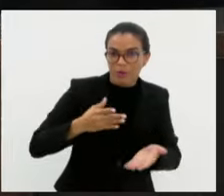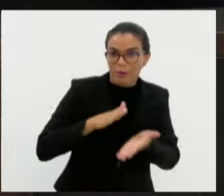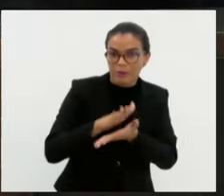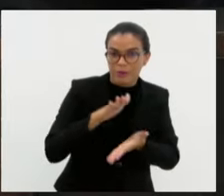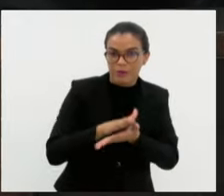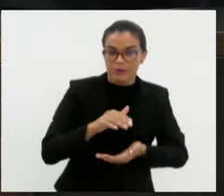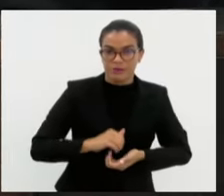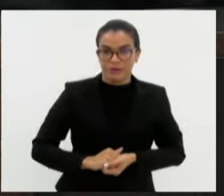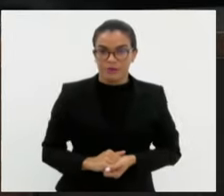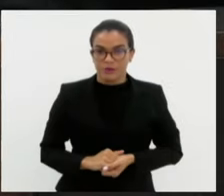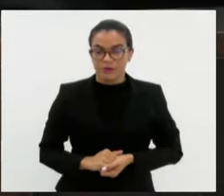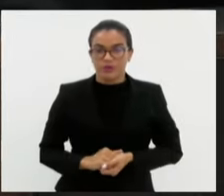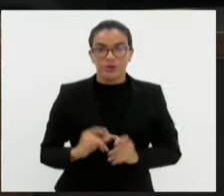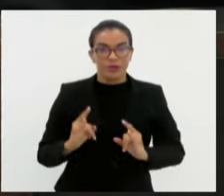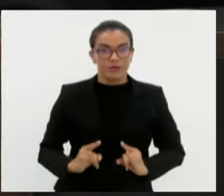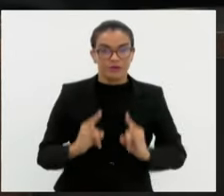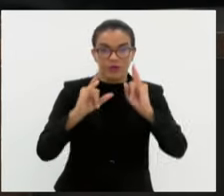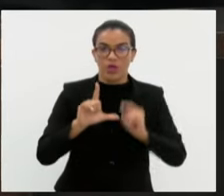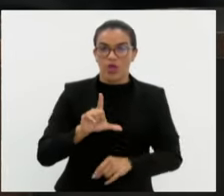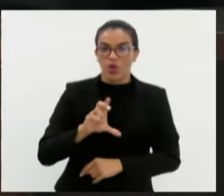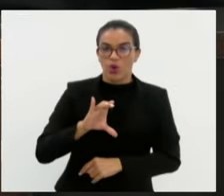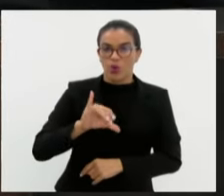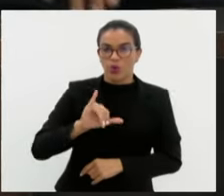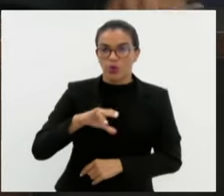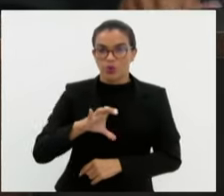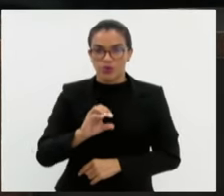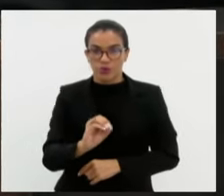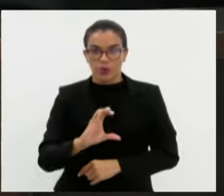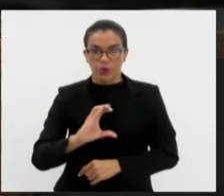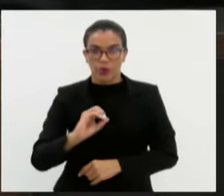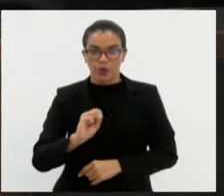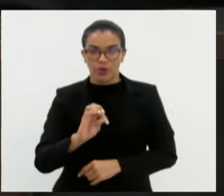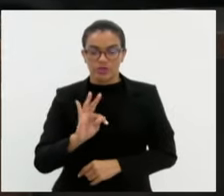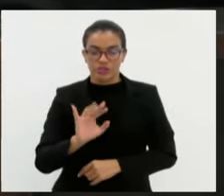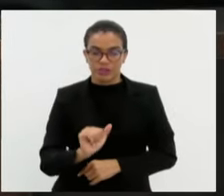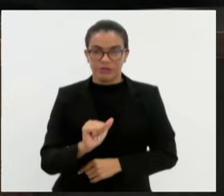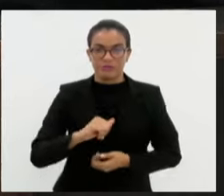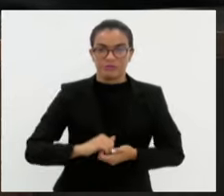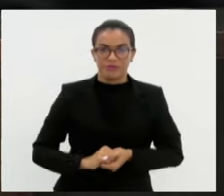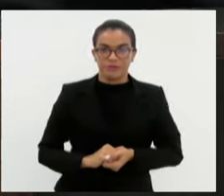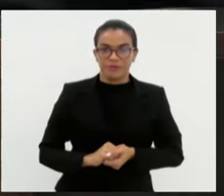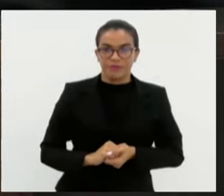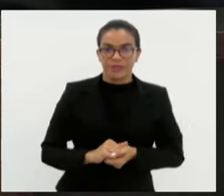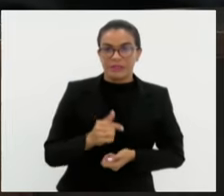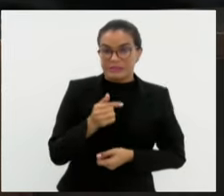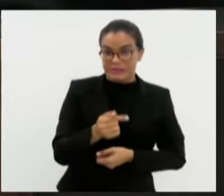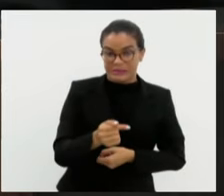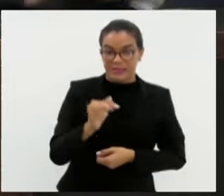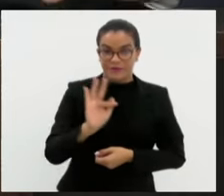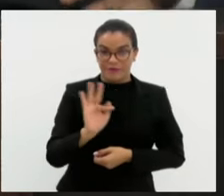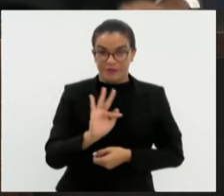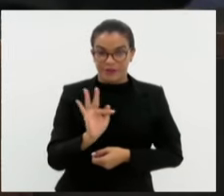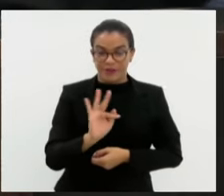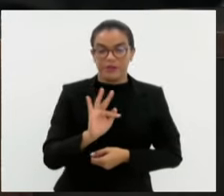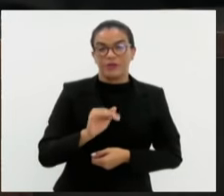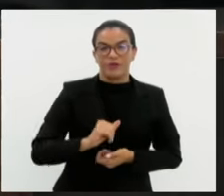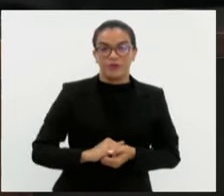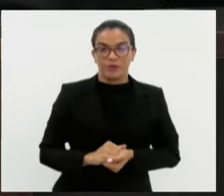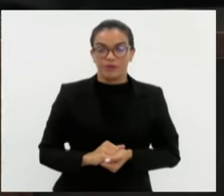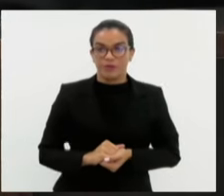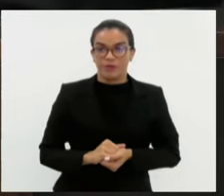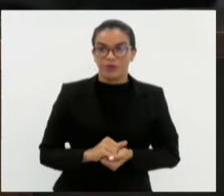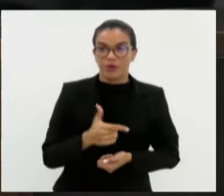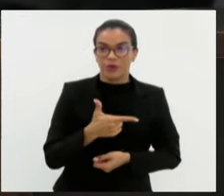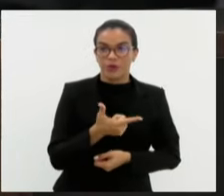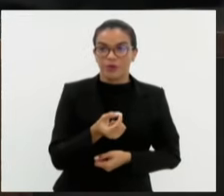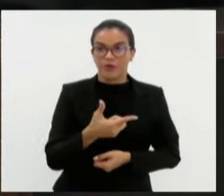publicação. Edifício Lúcio Costa, 7 de fevereiro de 2024, deputado Rodrigo Amorim, presidente da CCJ e